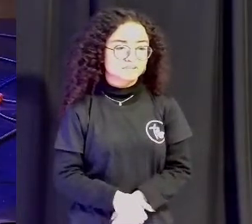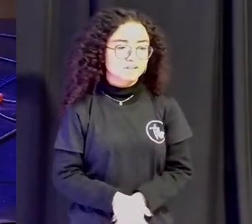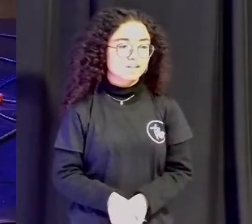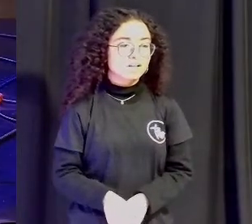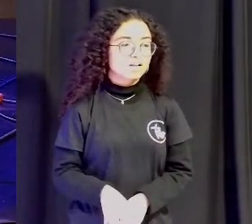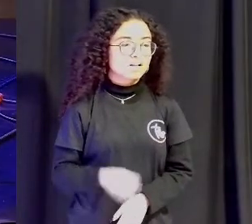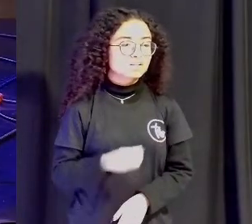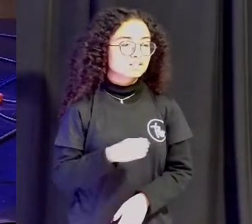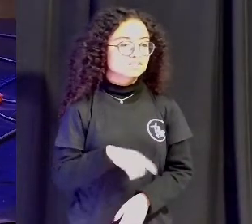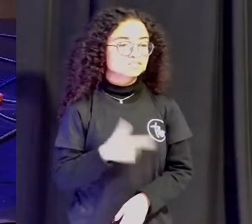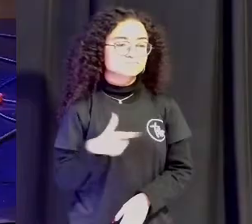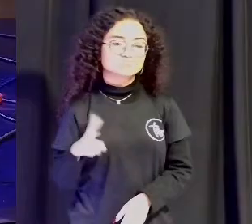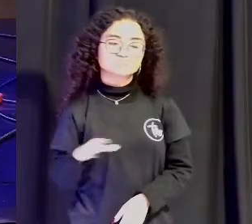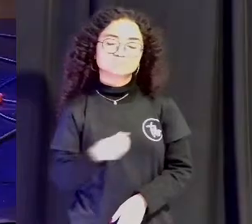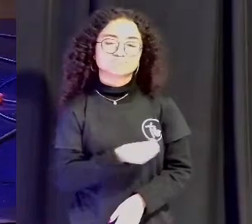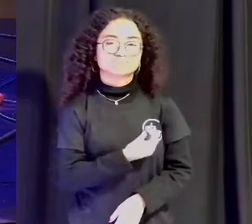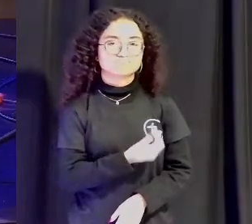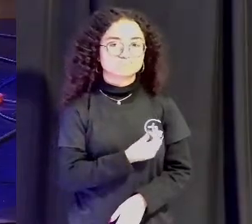vida